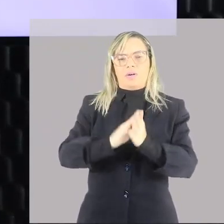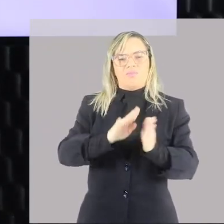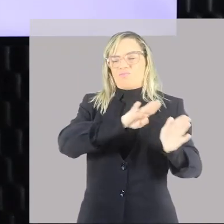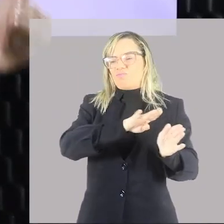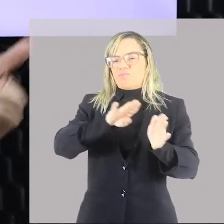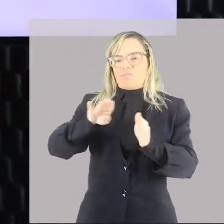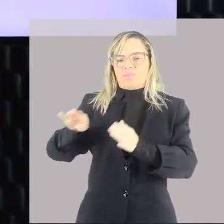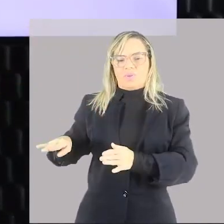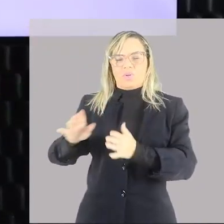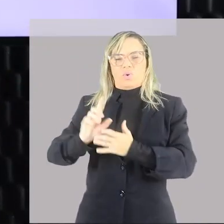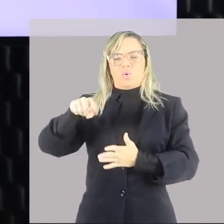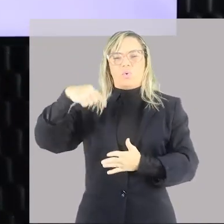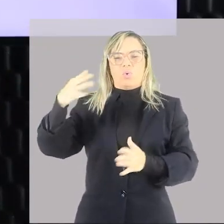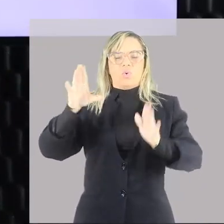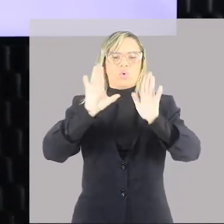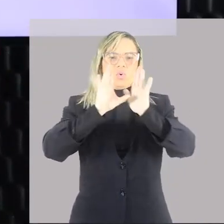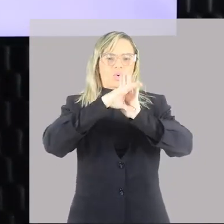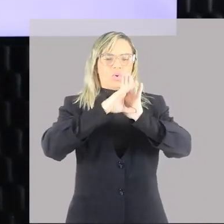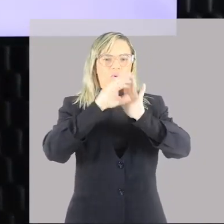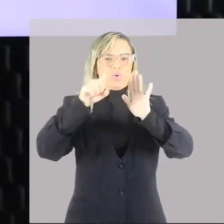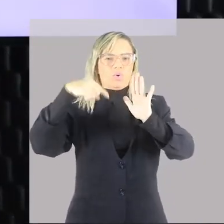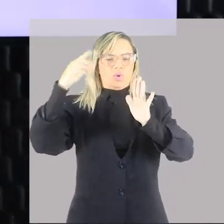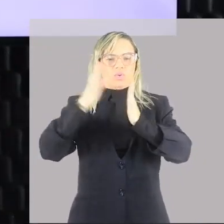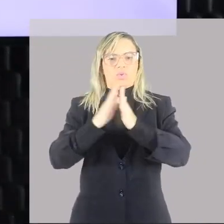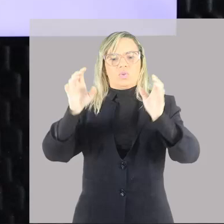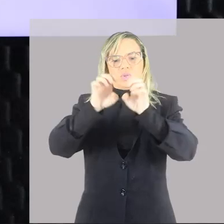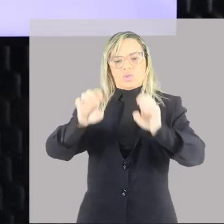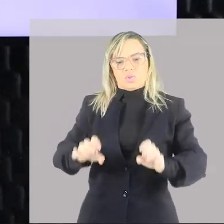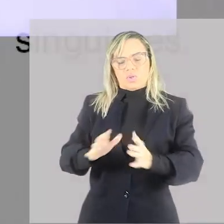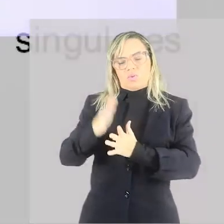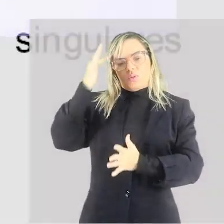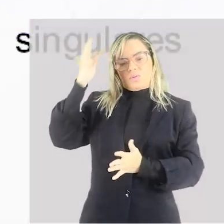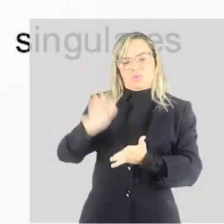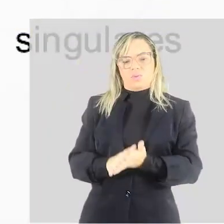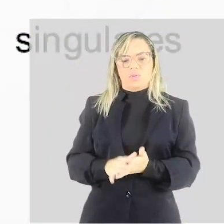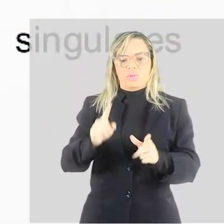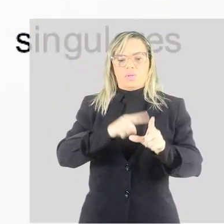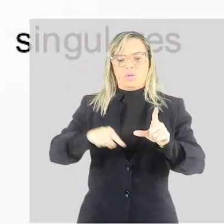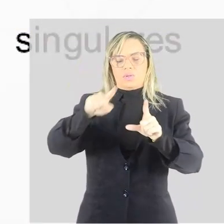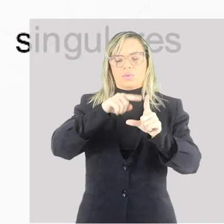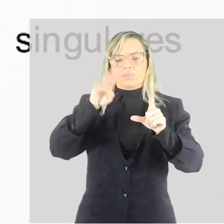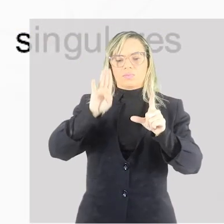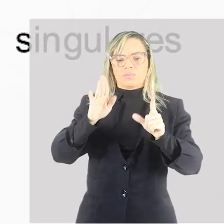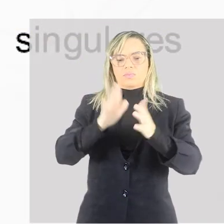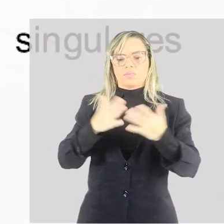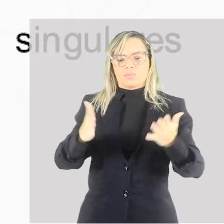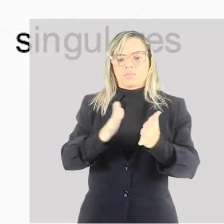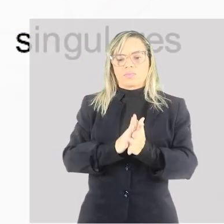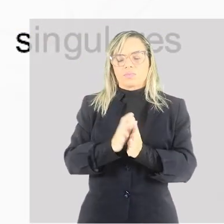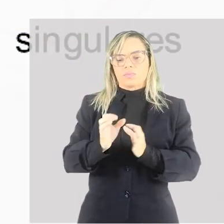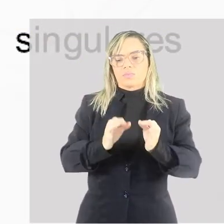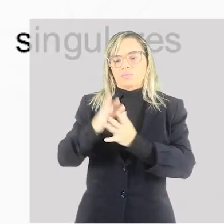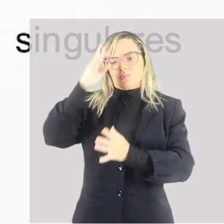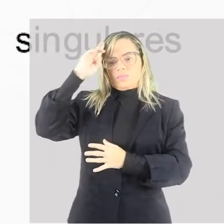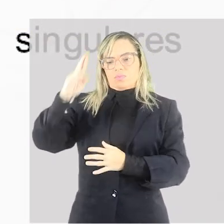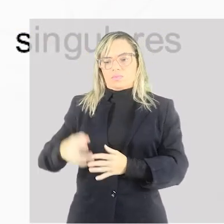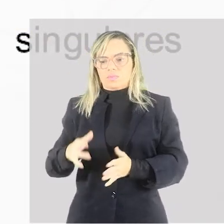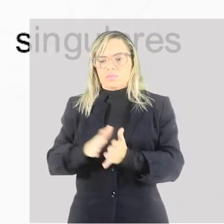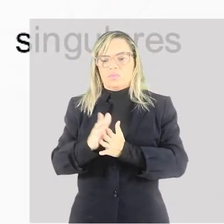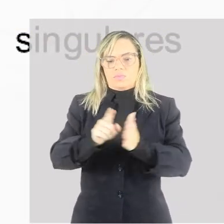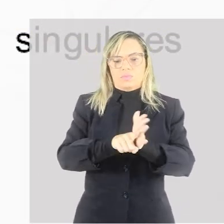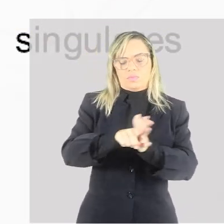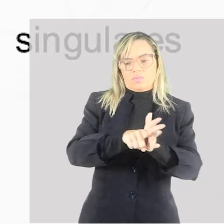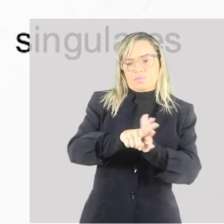o conceito de um outro elemento, de uma outra estrutura. Operação lógica que de dados singulares suficientemente